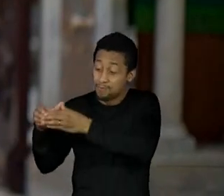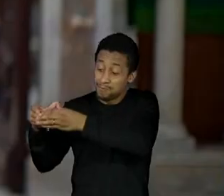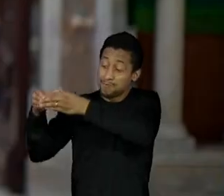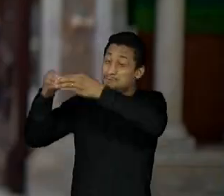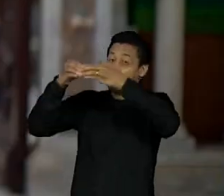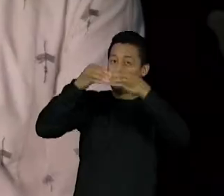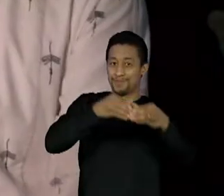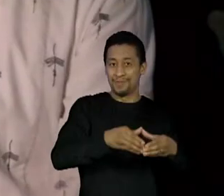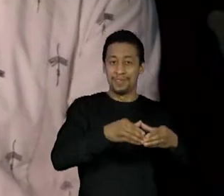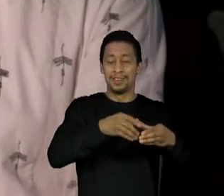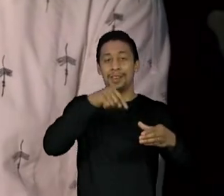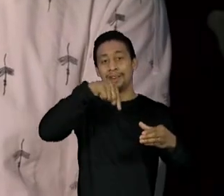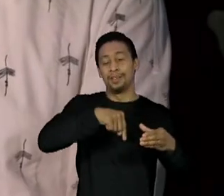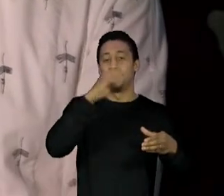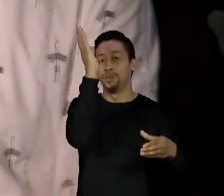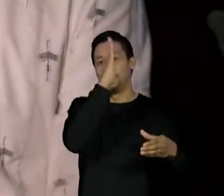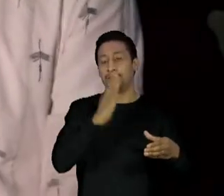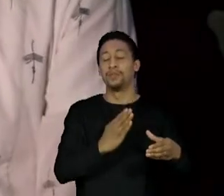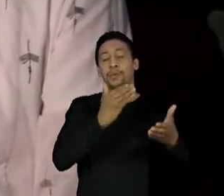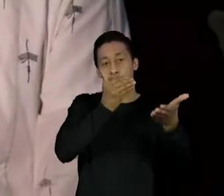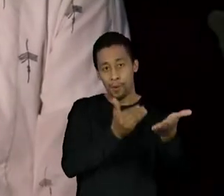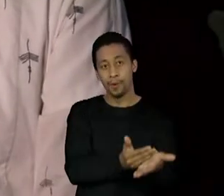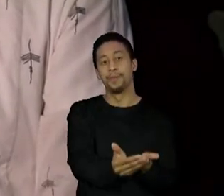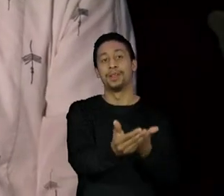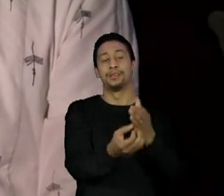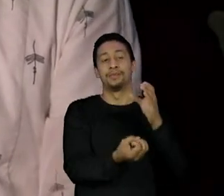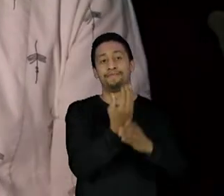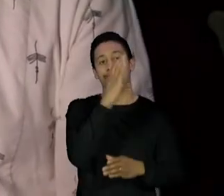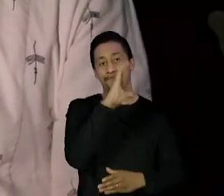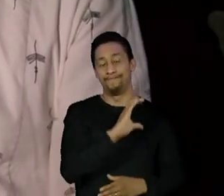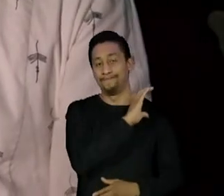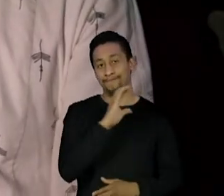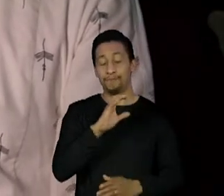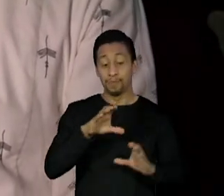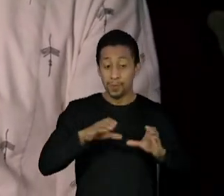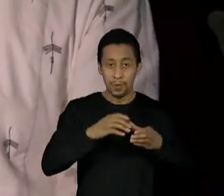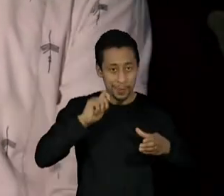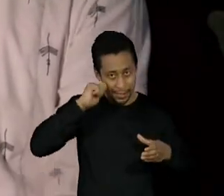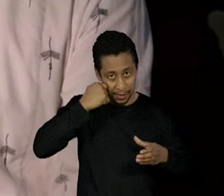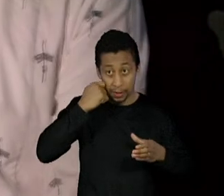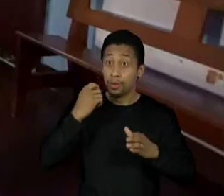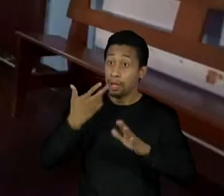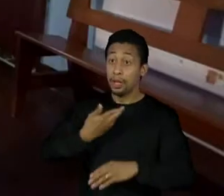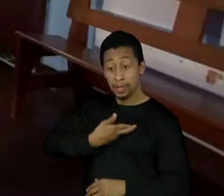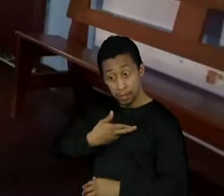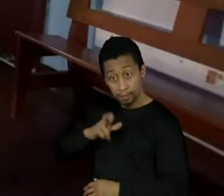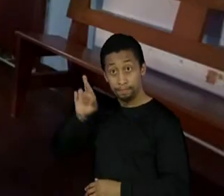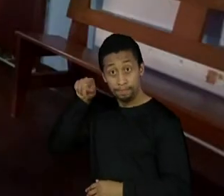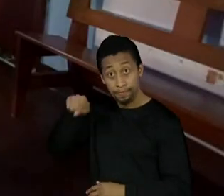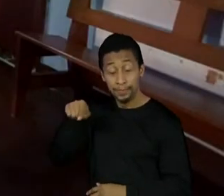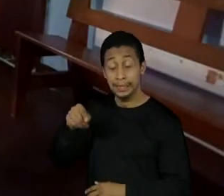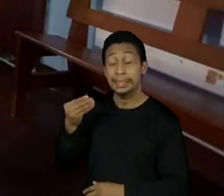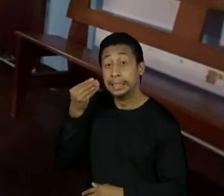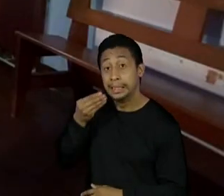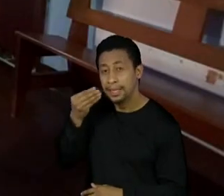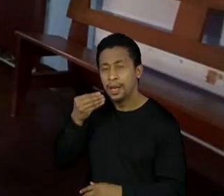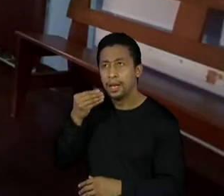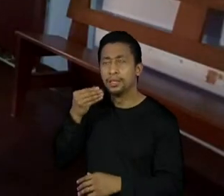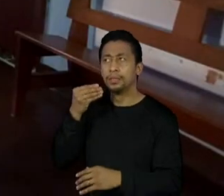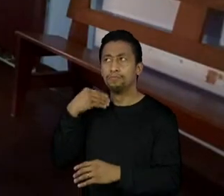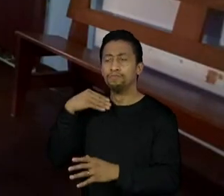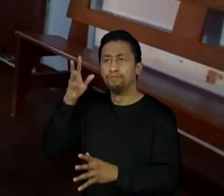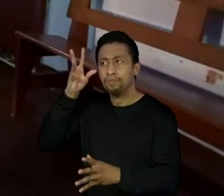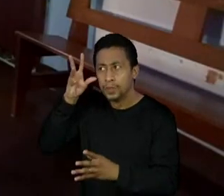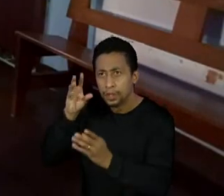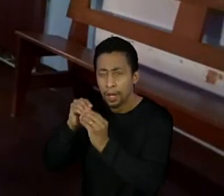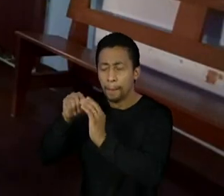no Brasil. É mais uma denominação, vamos dizer, que tenta entender, do ponto de vista até das